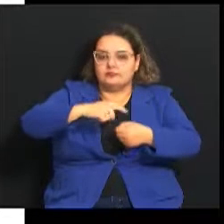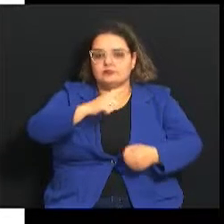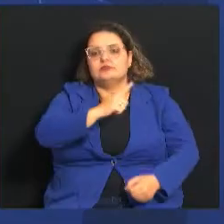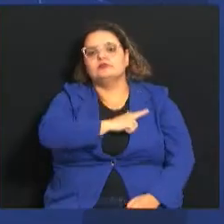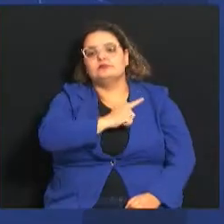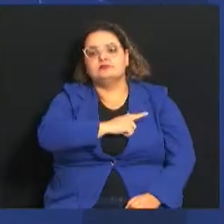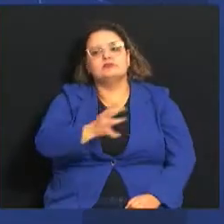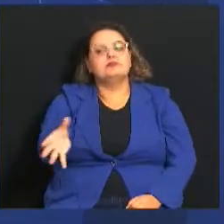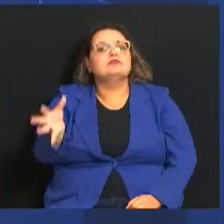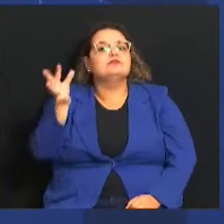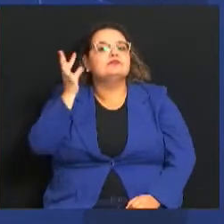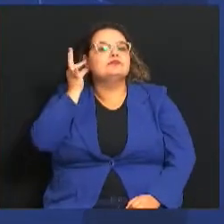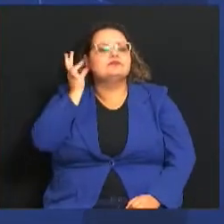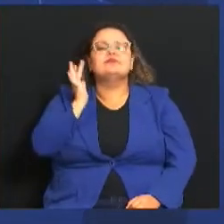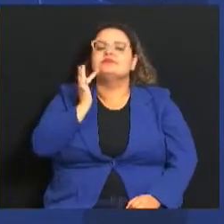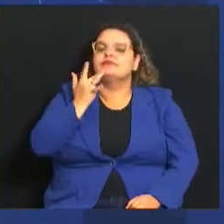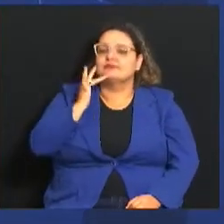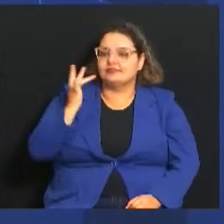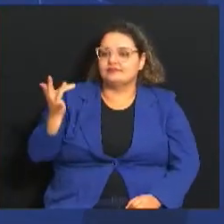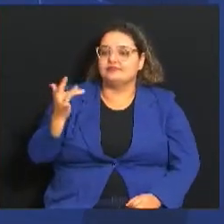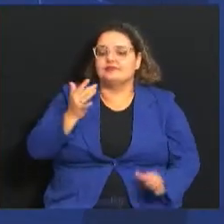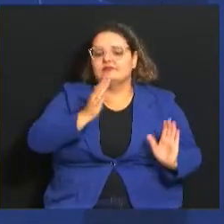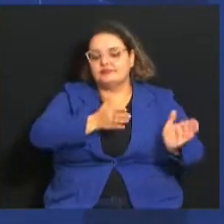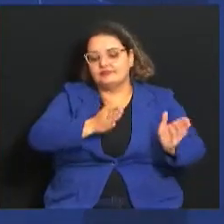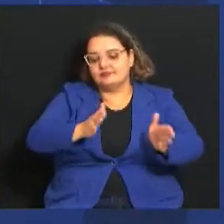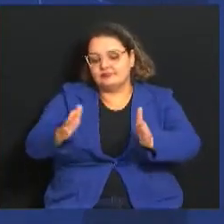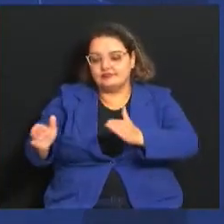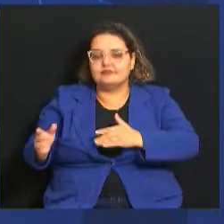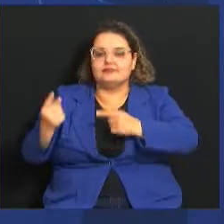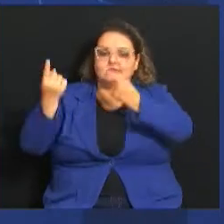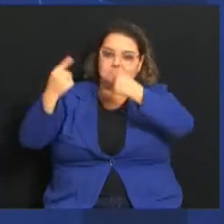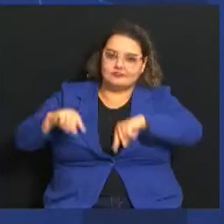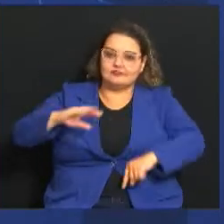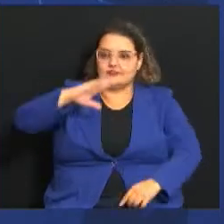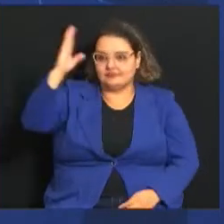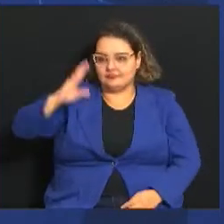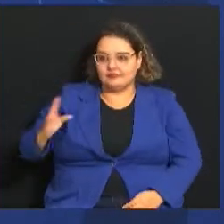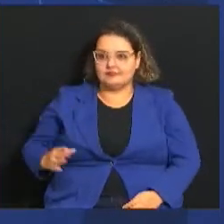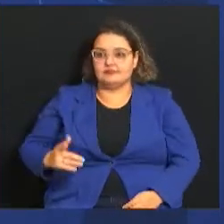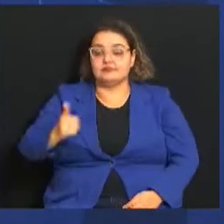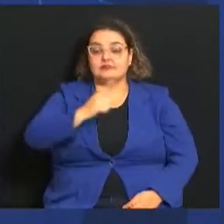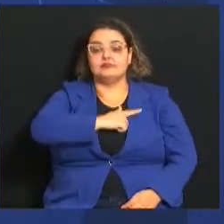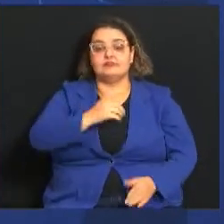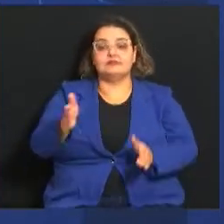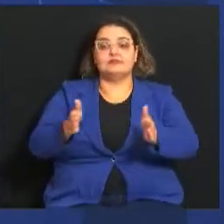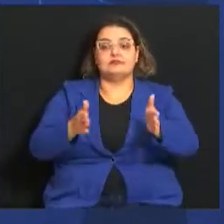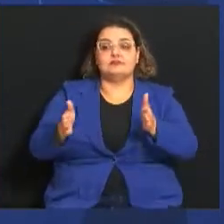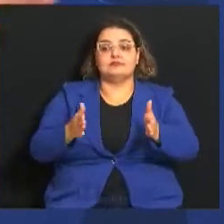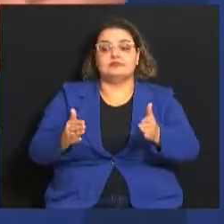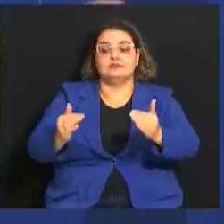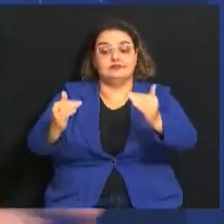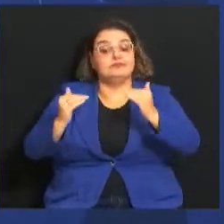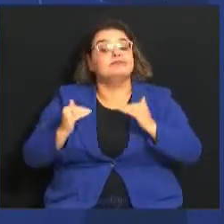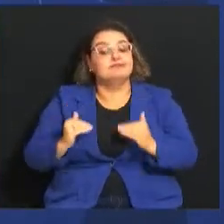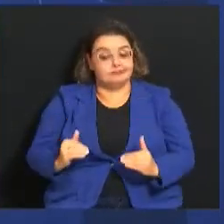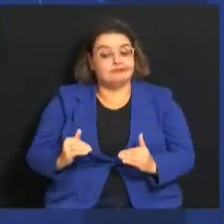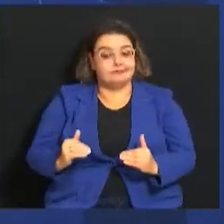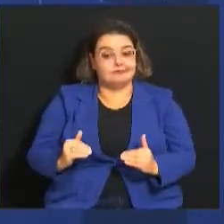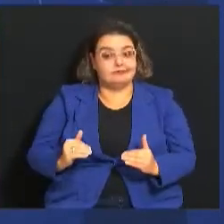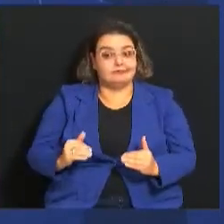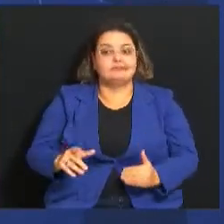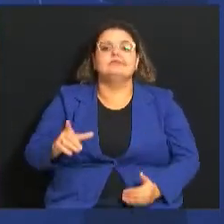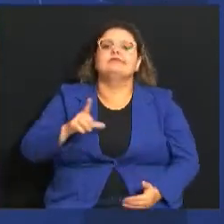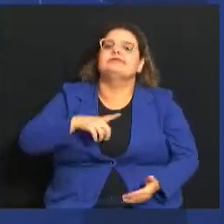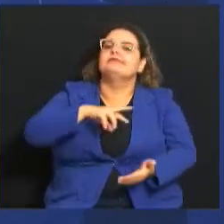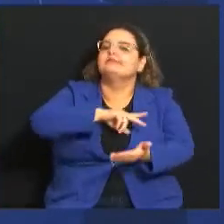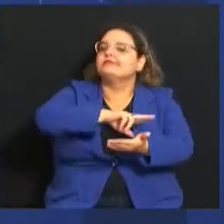de Ouro, nesta sequência do Campeonato Brasileiro da Série B. A gente lembra que o Guarani, neste momento, está na zona de rebaixamento, então tem muito